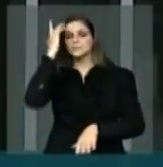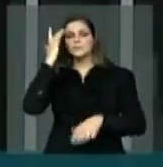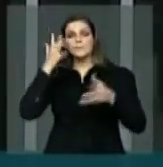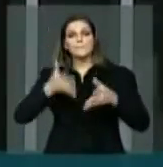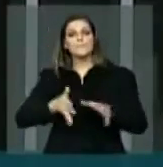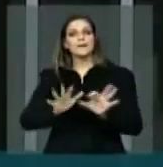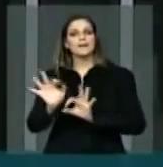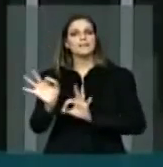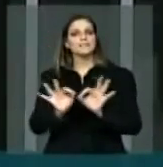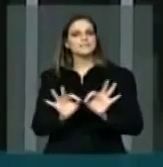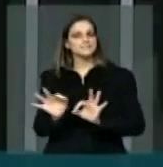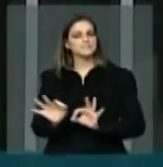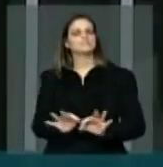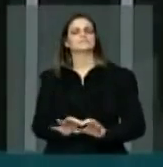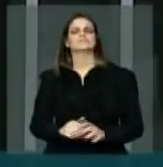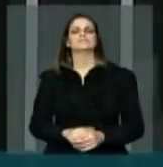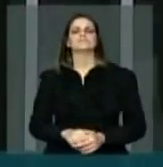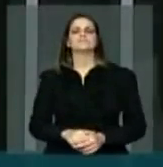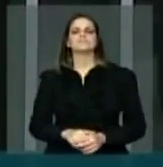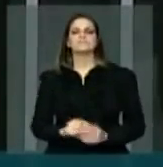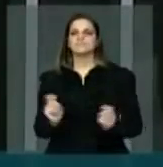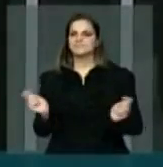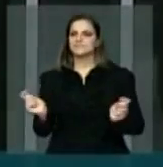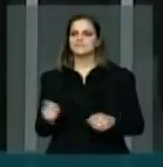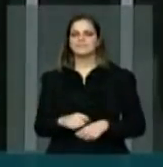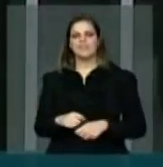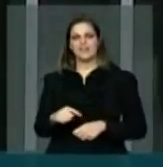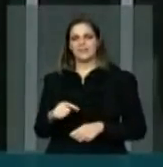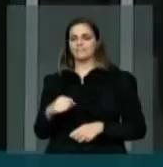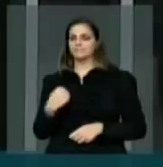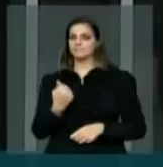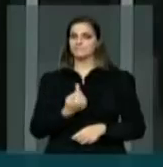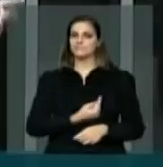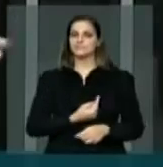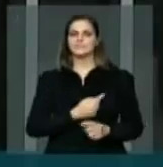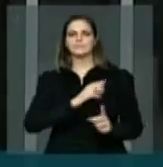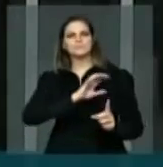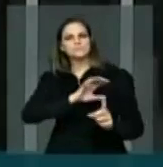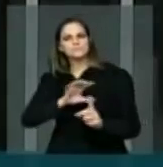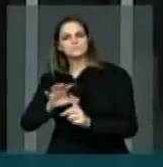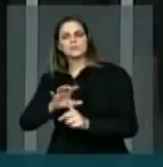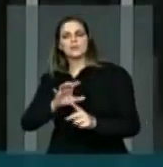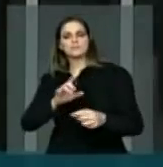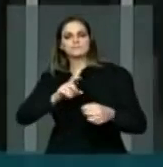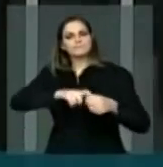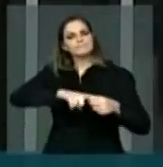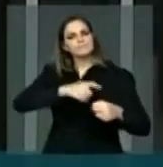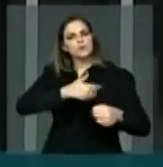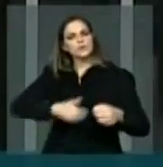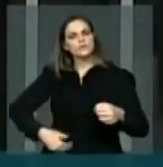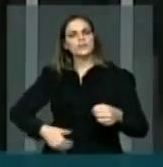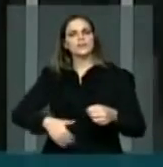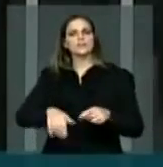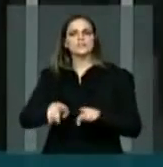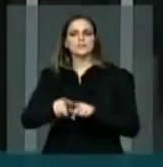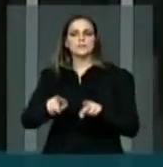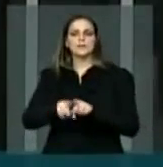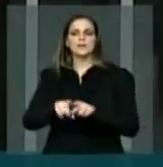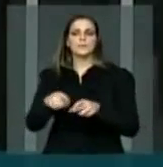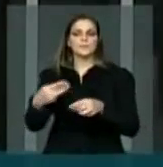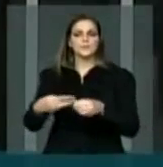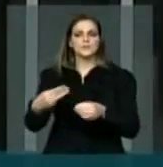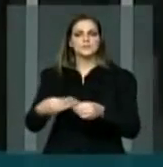festa, que permite, juntamente com os convênios que temos com o Estado, com a Federação, com o município,